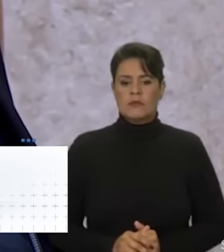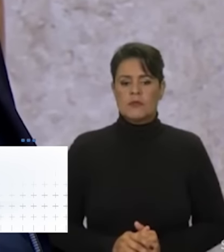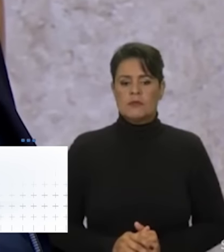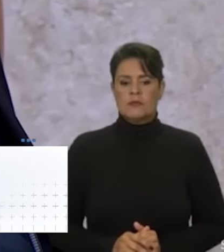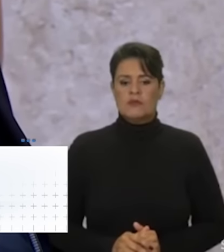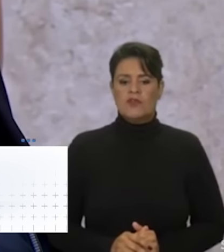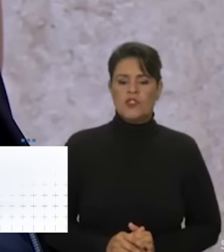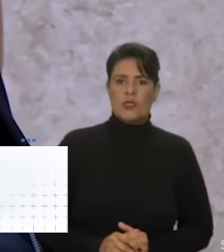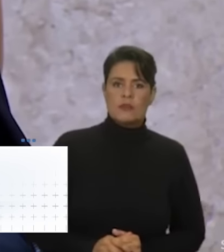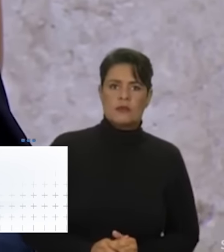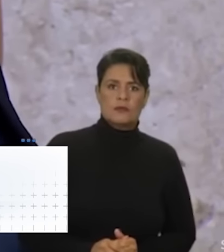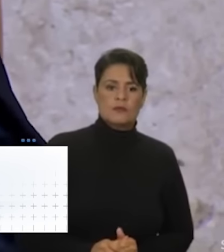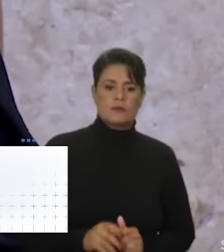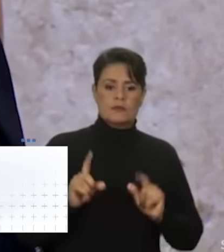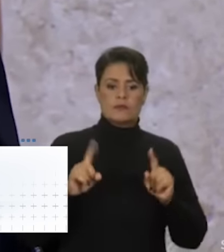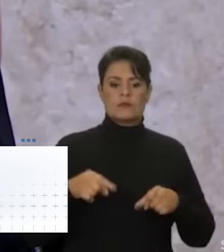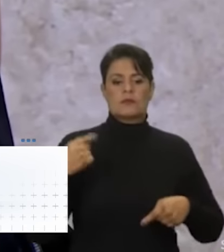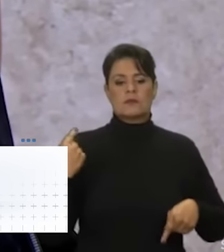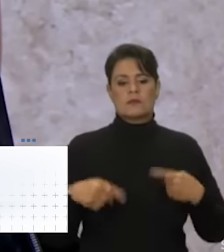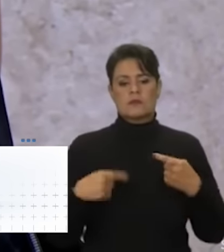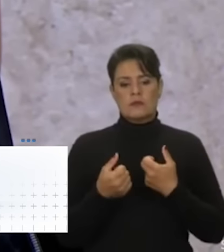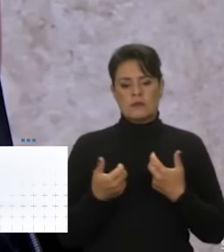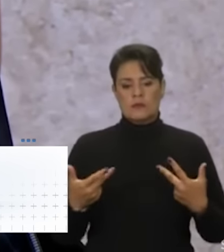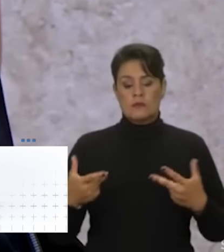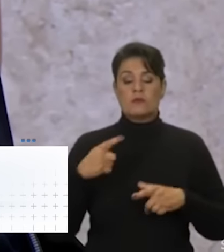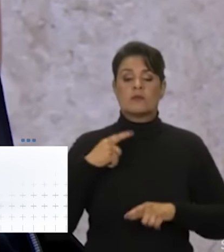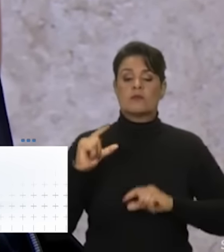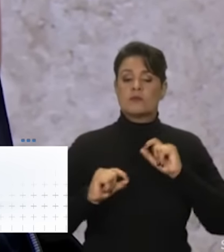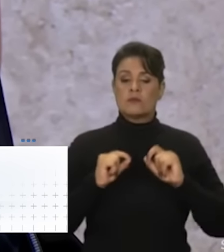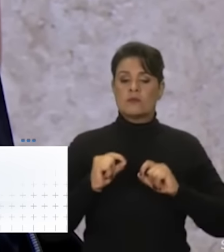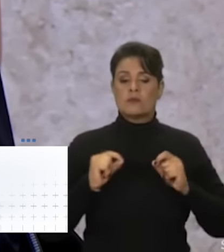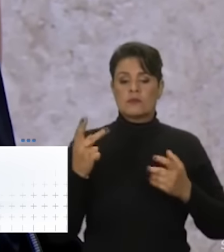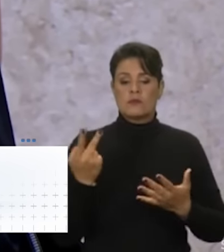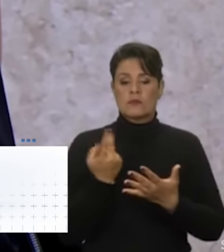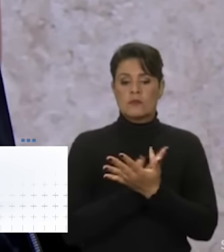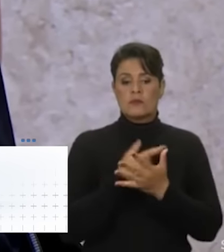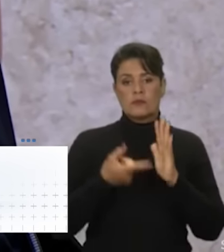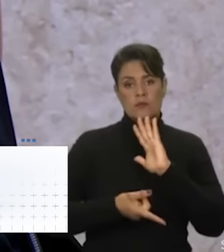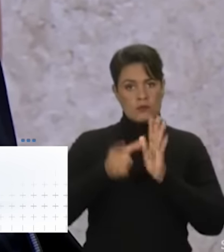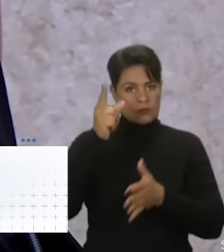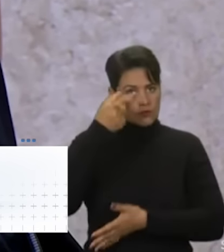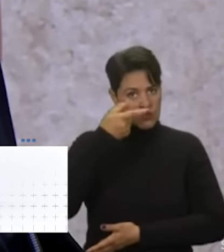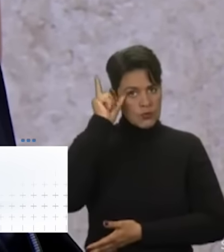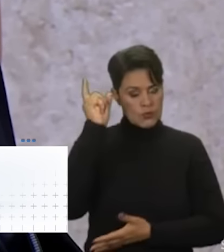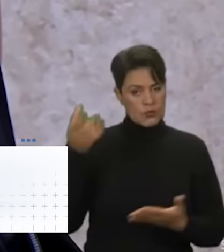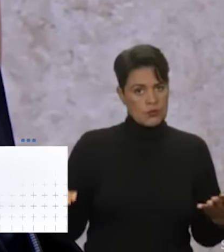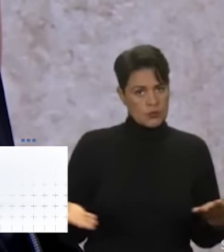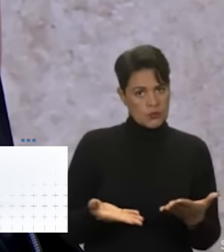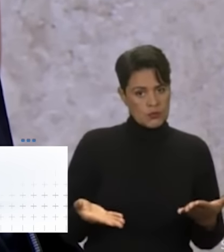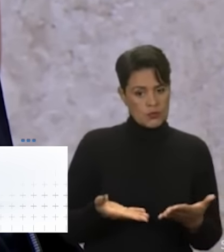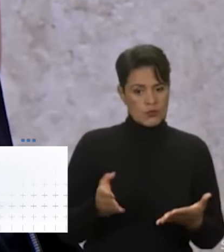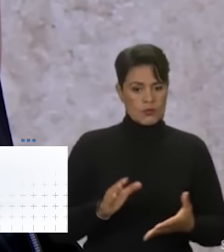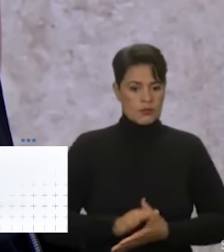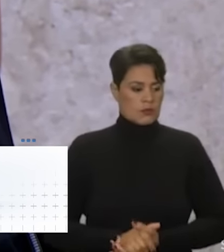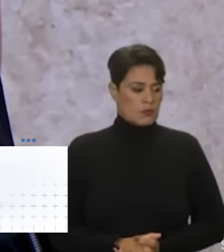das discussões que têm sido travadas de ontem para hoje. Em primeiro lugar,